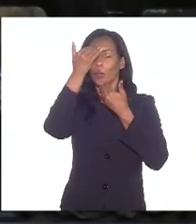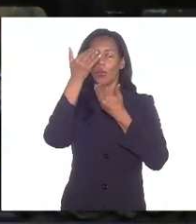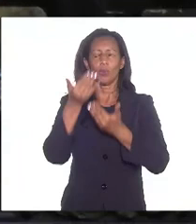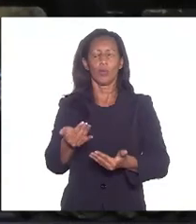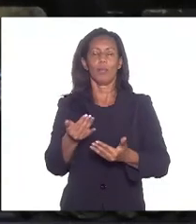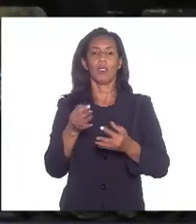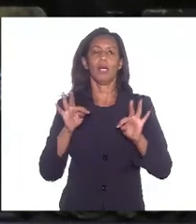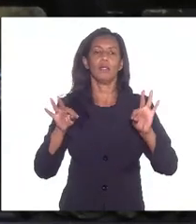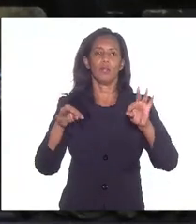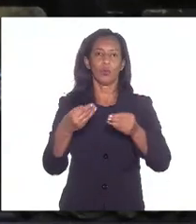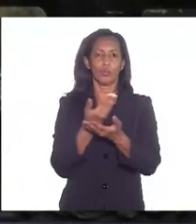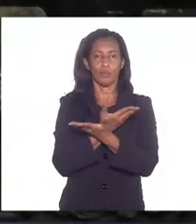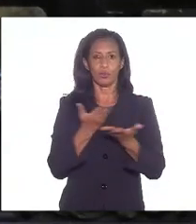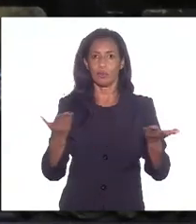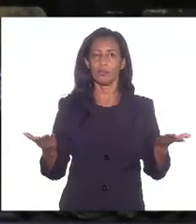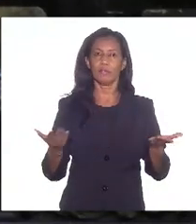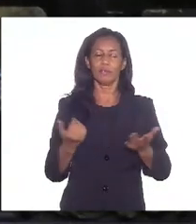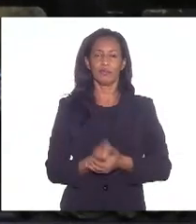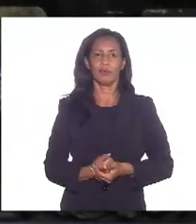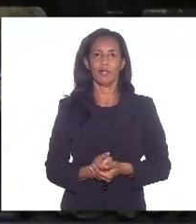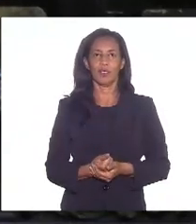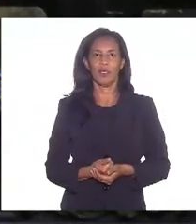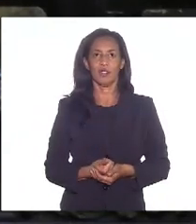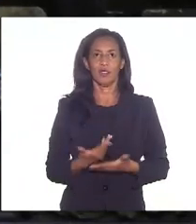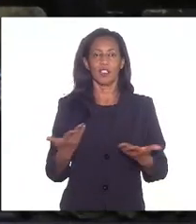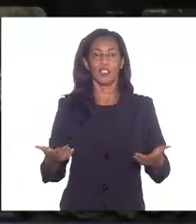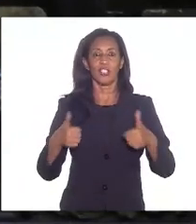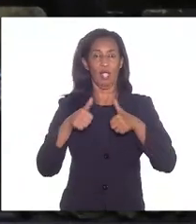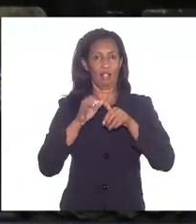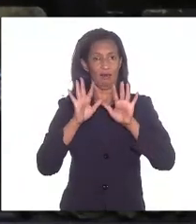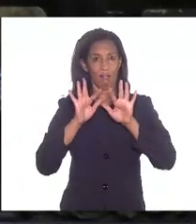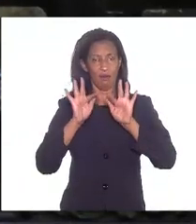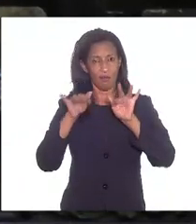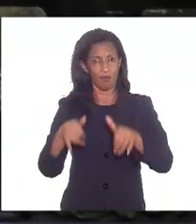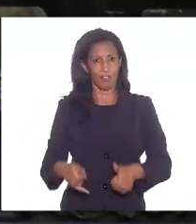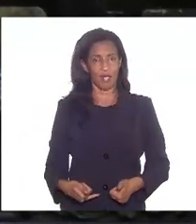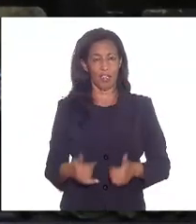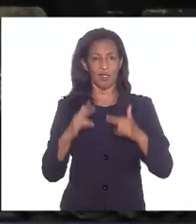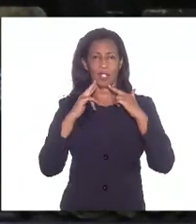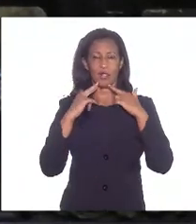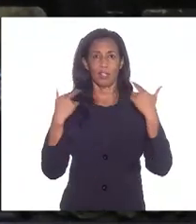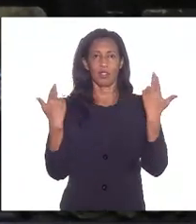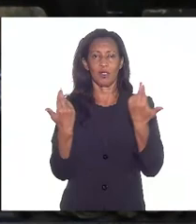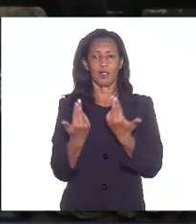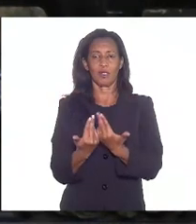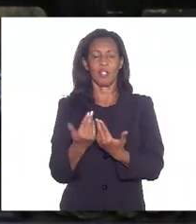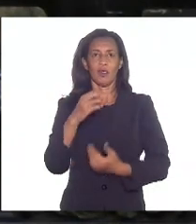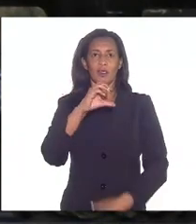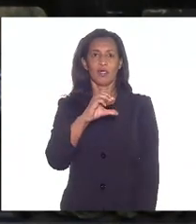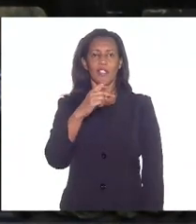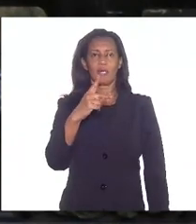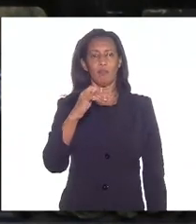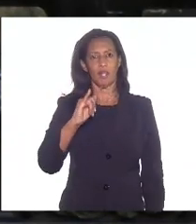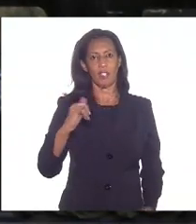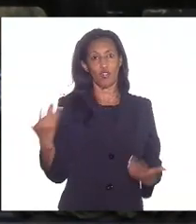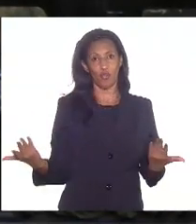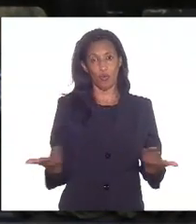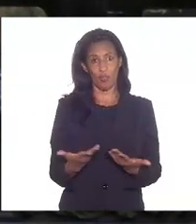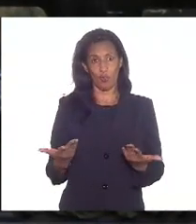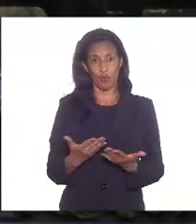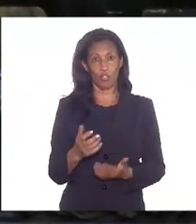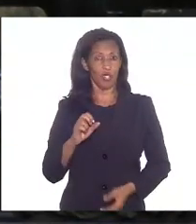a todos e a todas. Está encerrada a nossa reunião da nossa CPI de hoje.